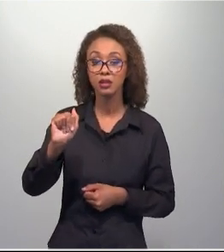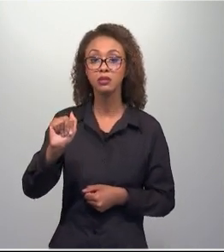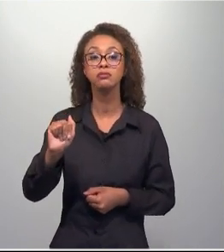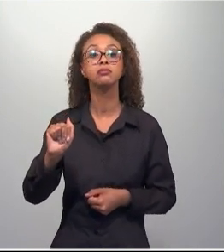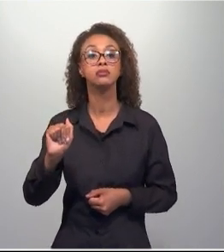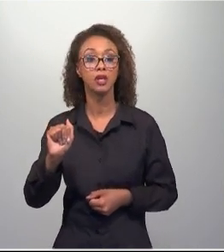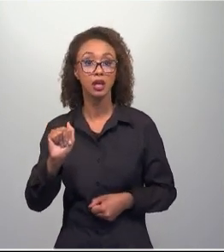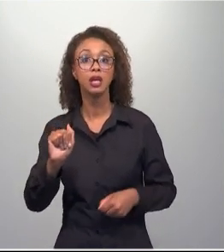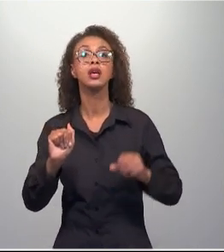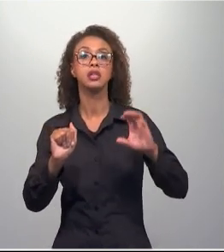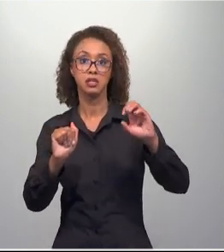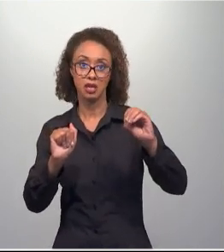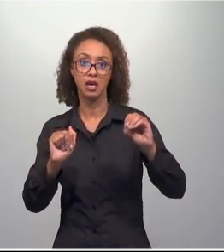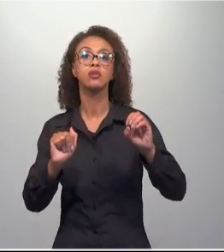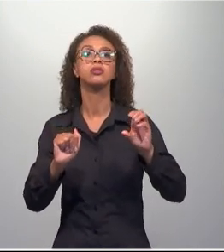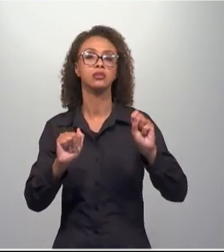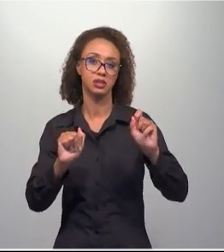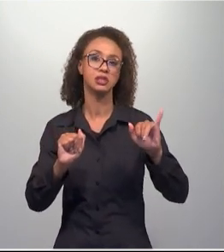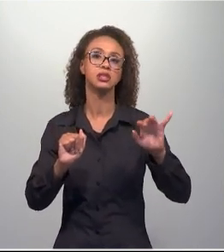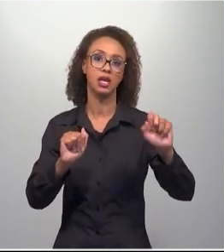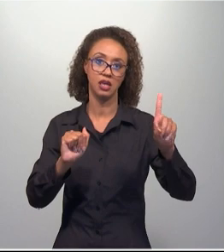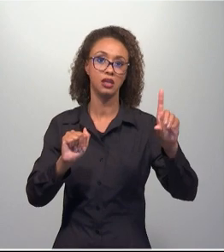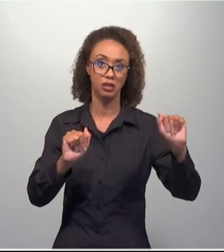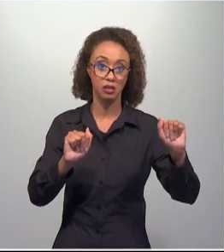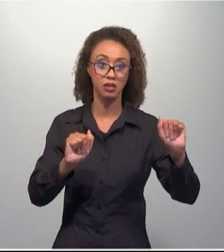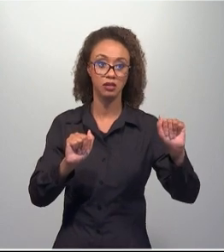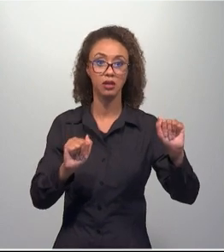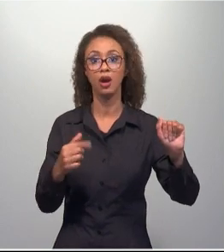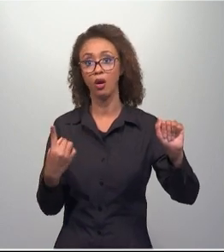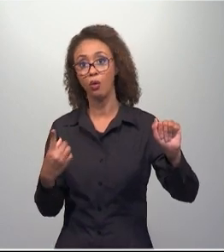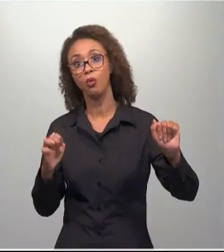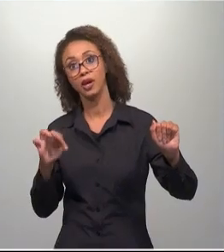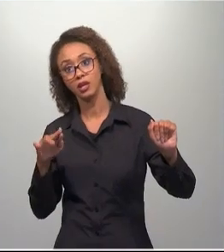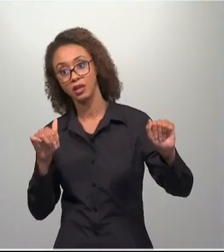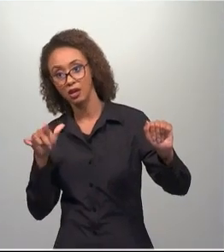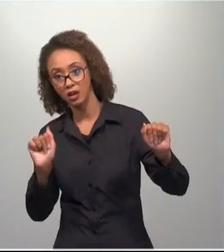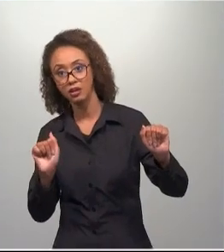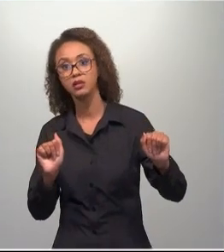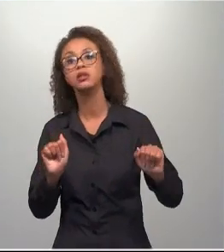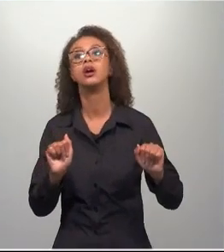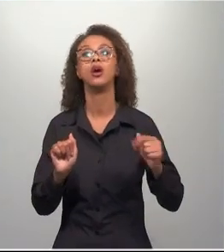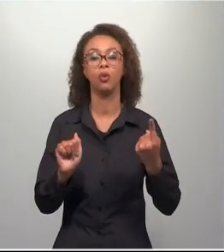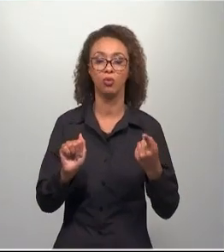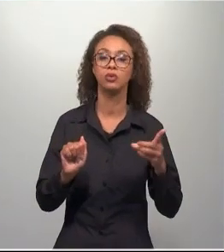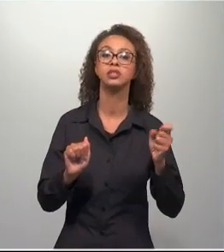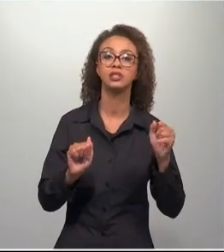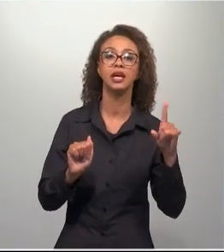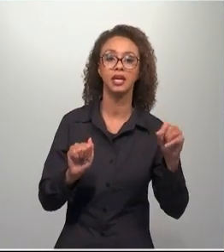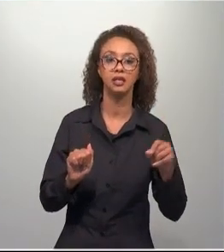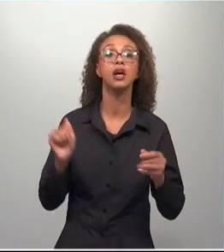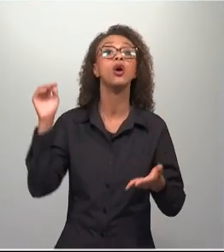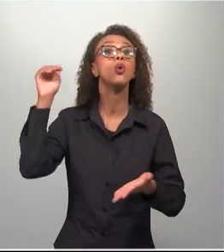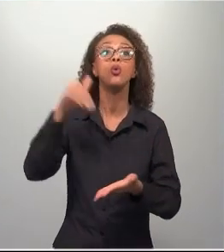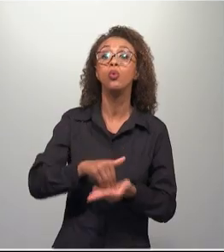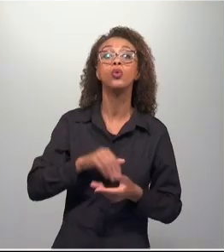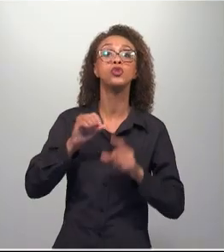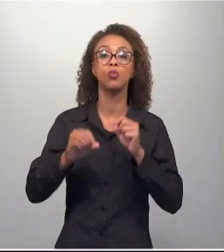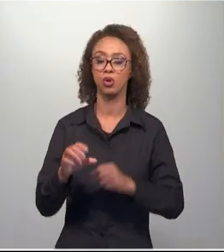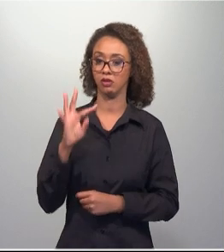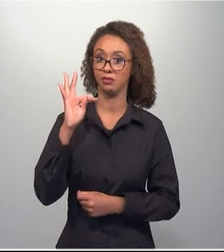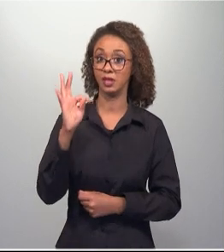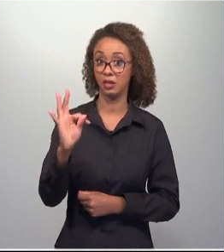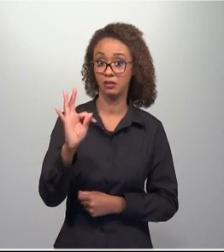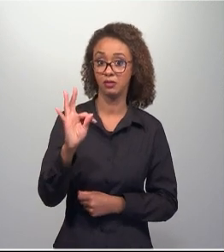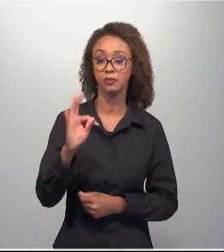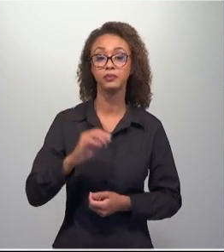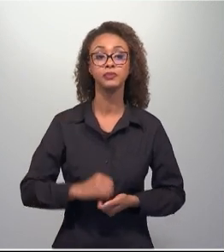eu tenho unidade básica de memória e aí o tempo também está aqui na nossa operação e por último flip flop t que